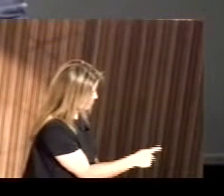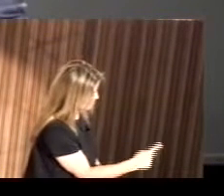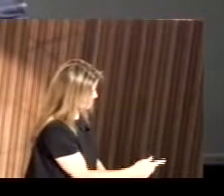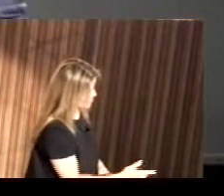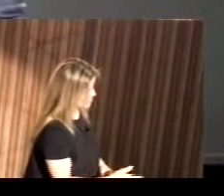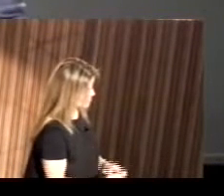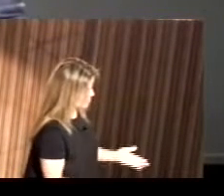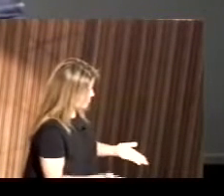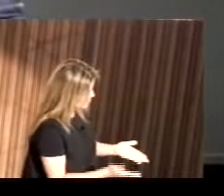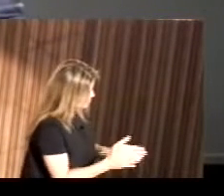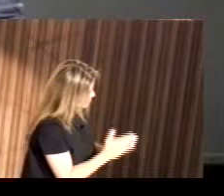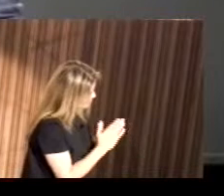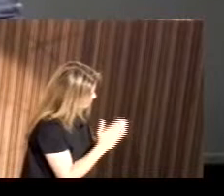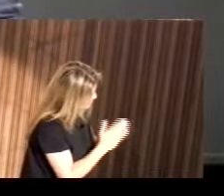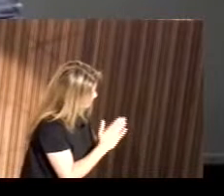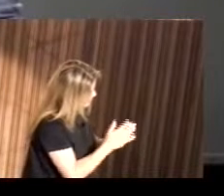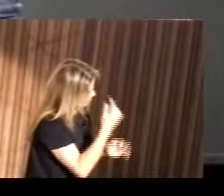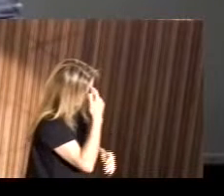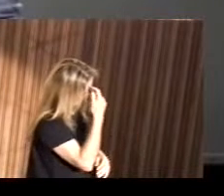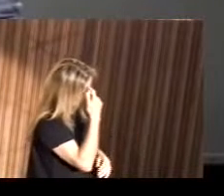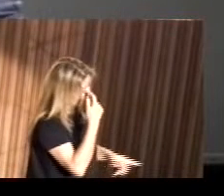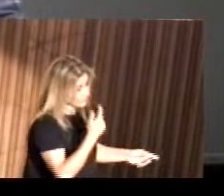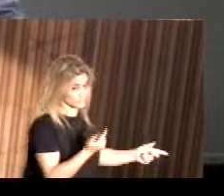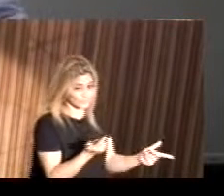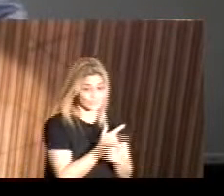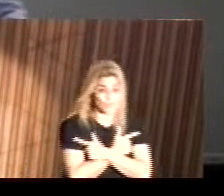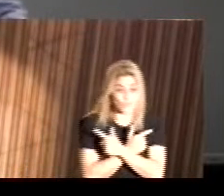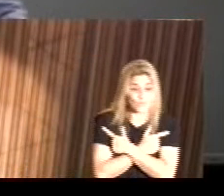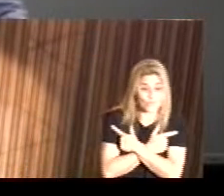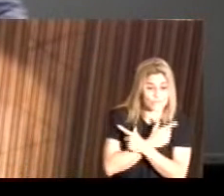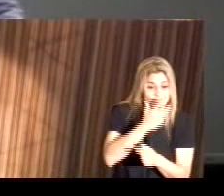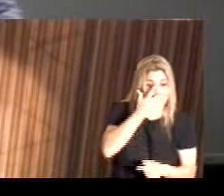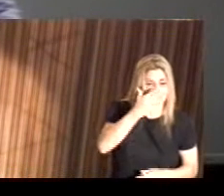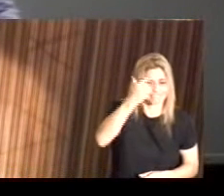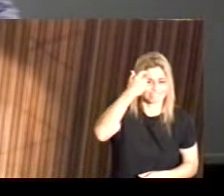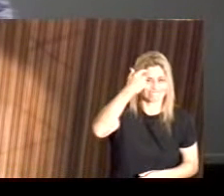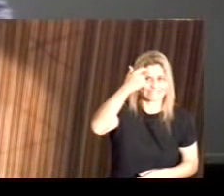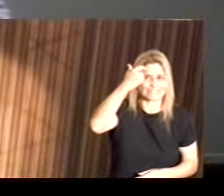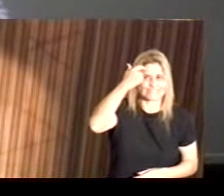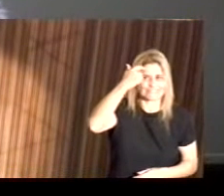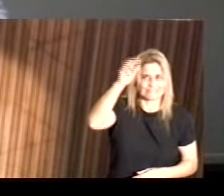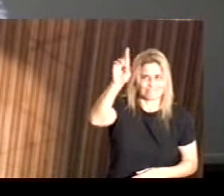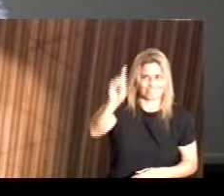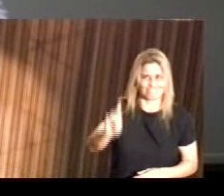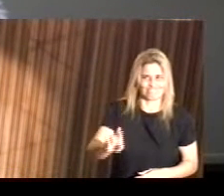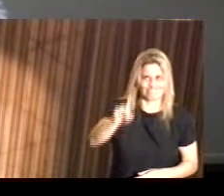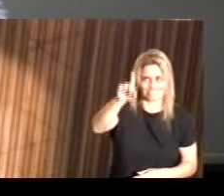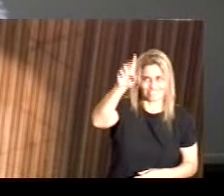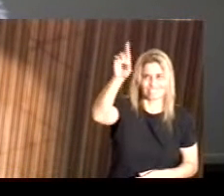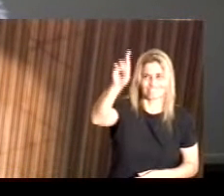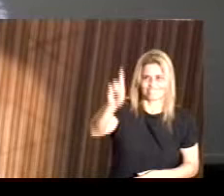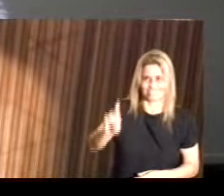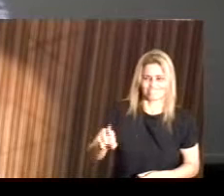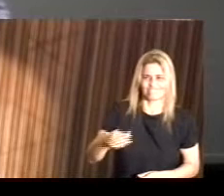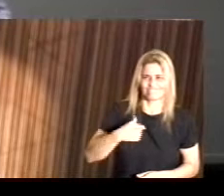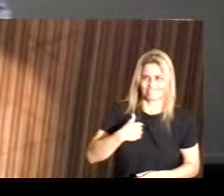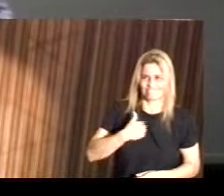conhecia. E aí ele percebeu que as suas ideologias são pura